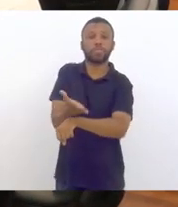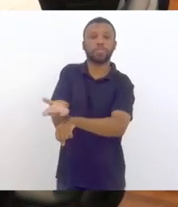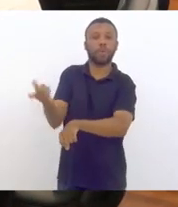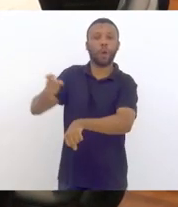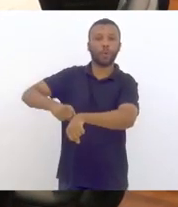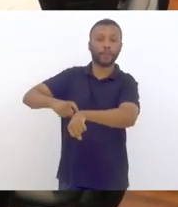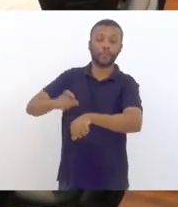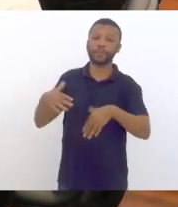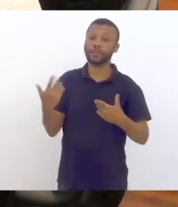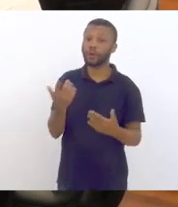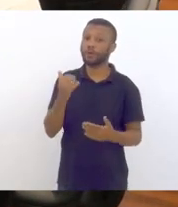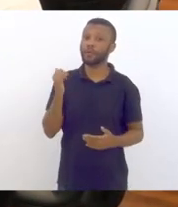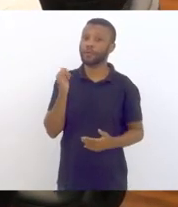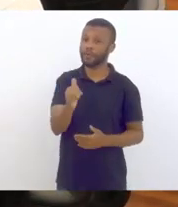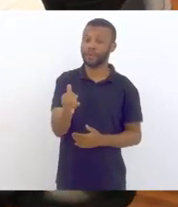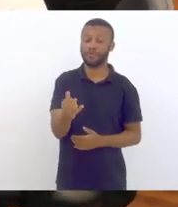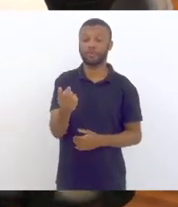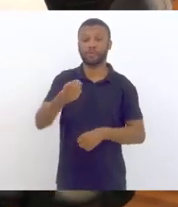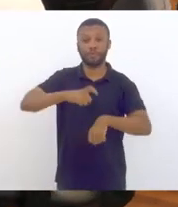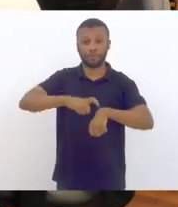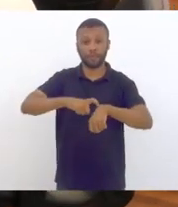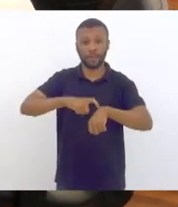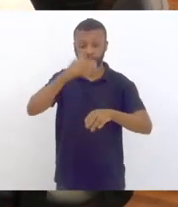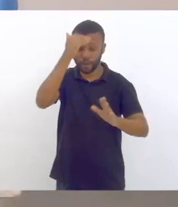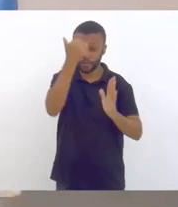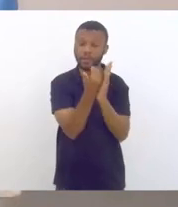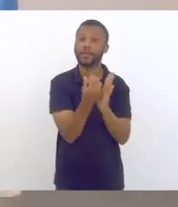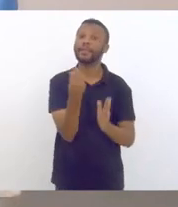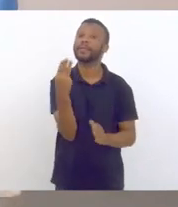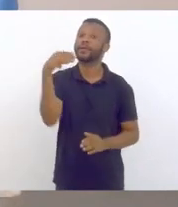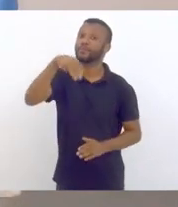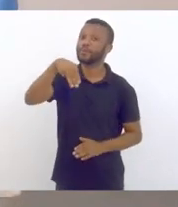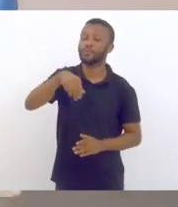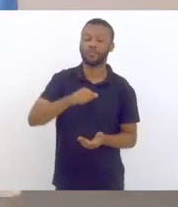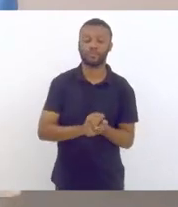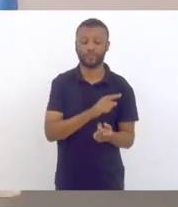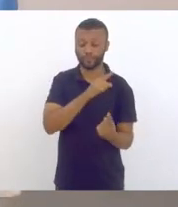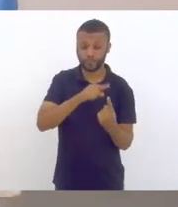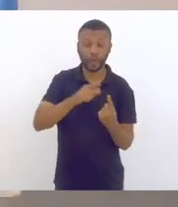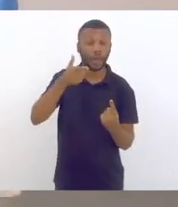três minutos Luiz Paulo Flávio